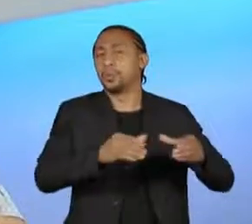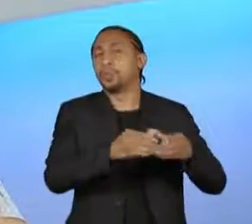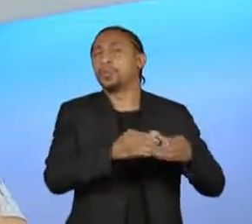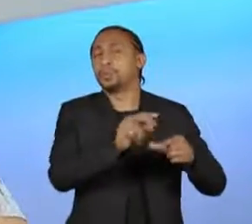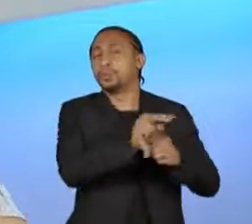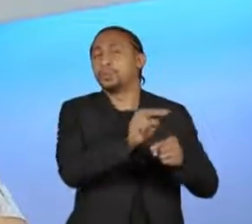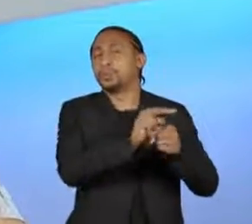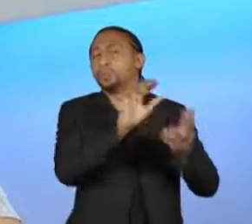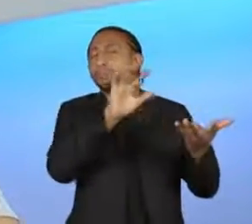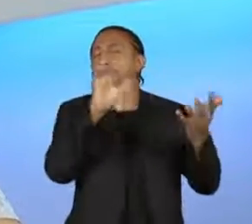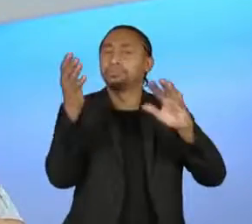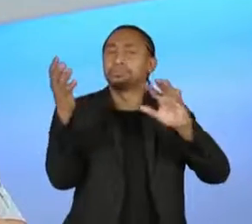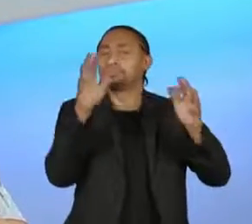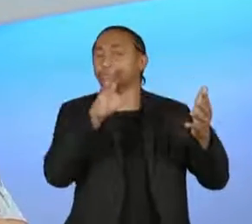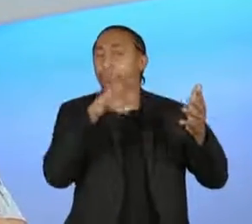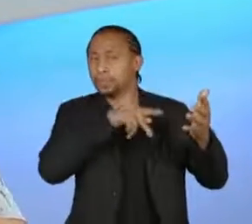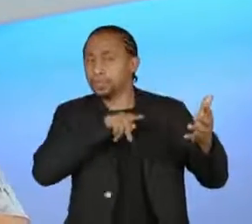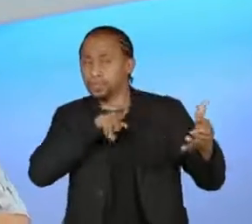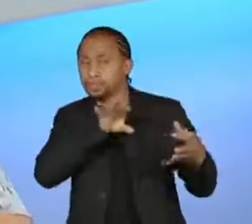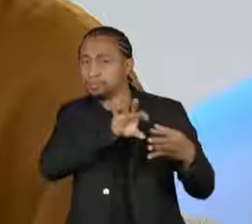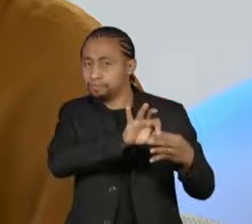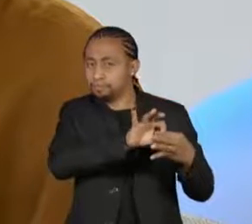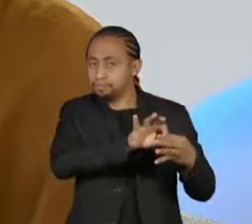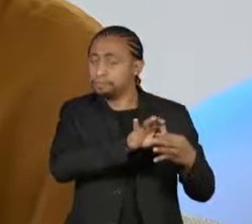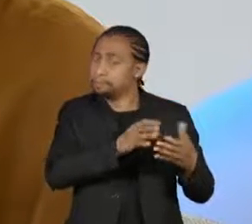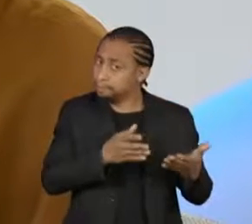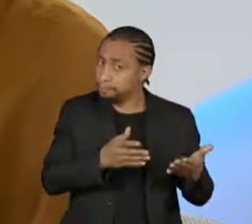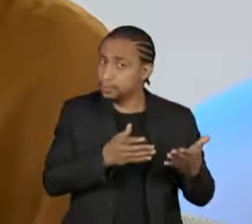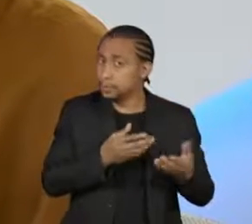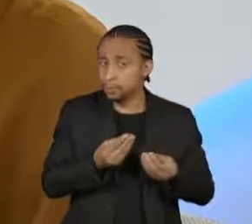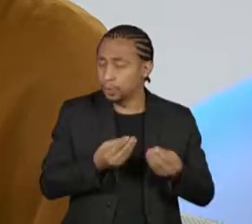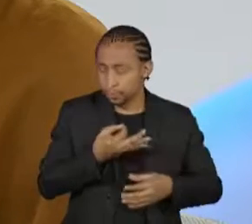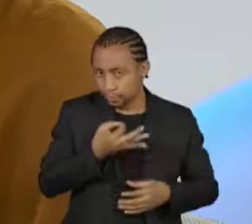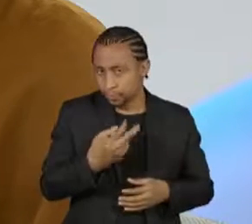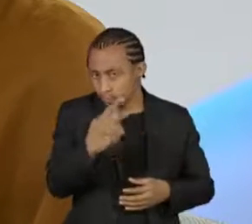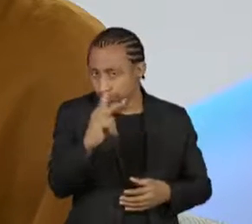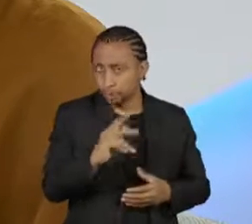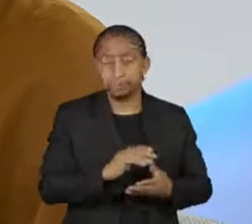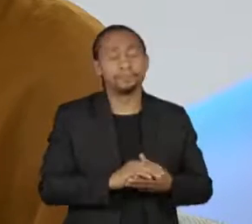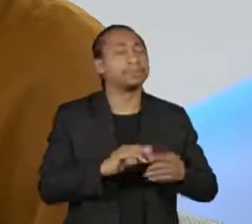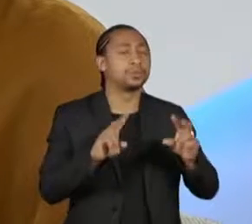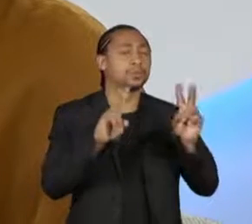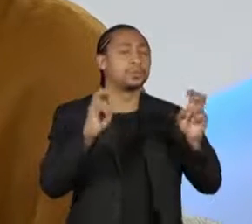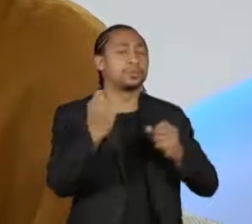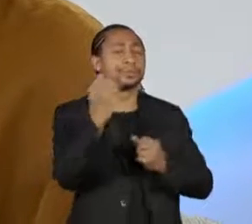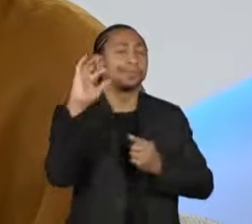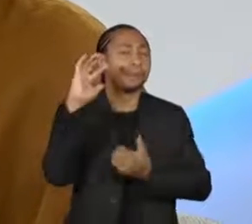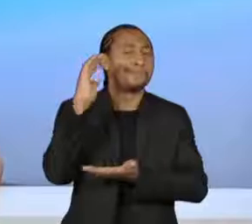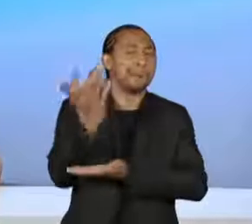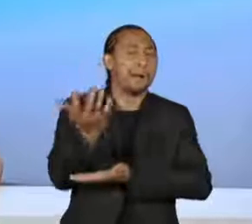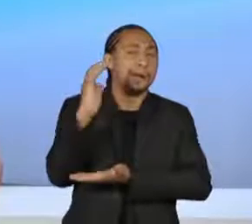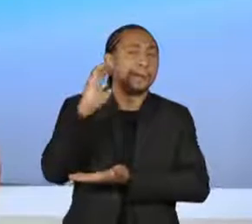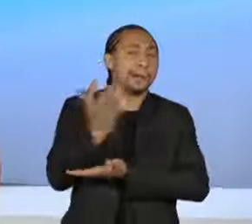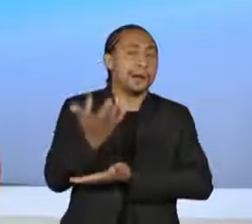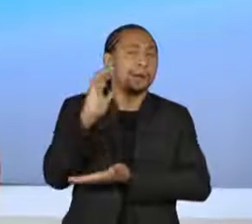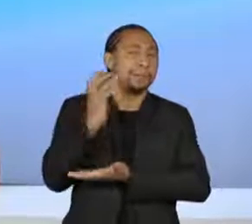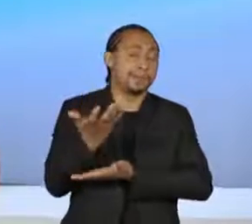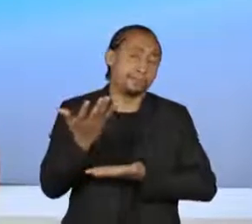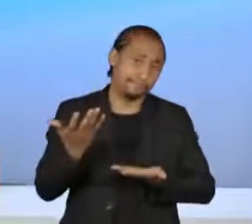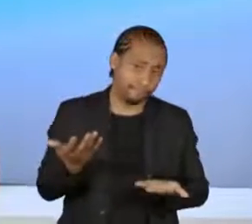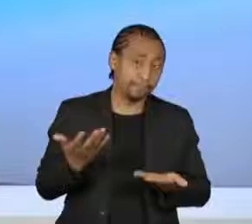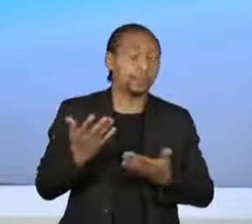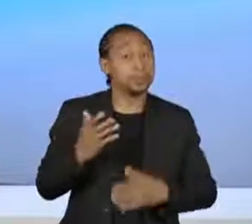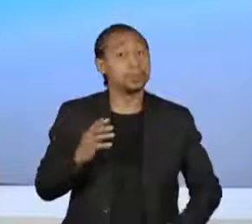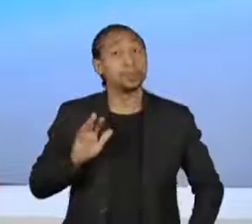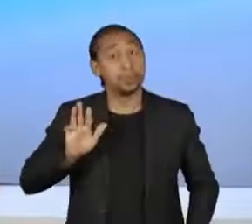à presidência? Como a senhora vê essa questão? E em relação ao desmatamento, ele foi muito influenciado também no discurso dele,